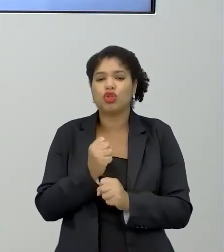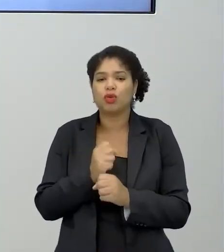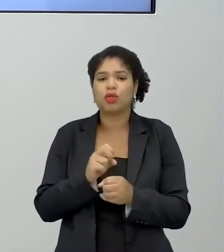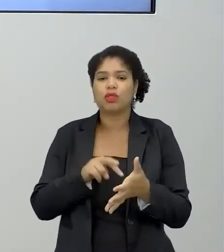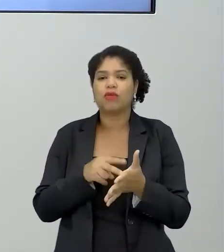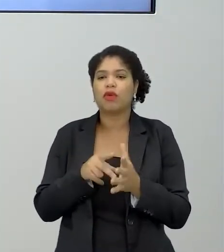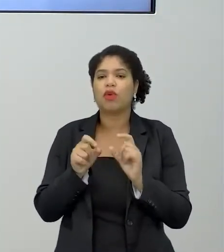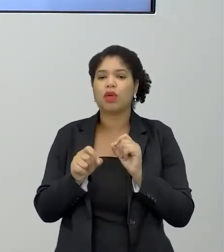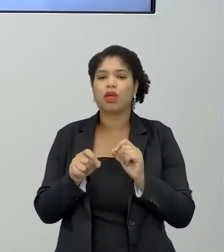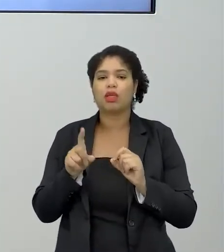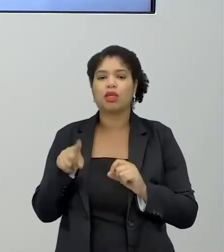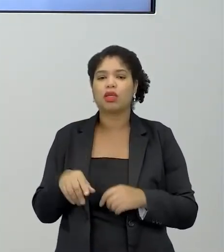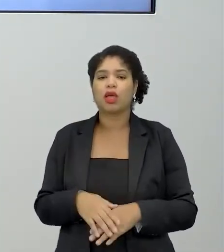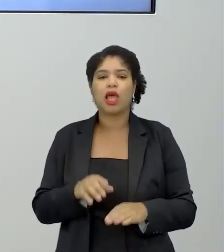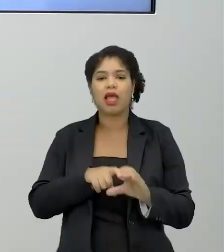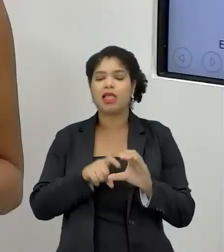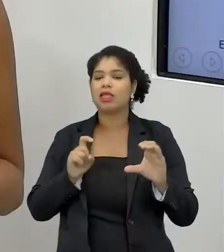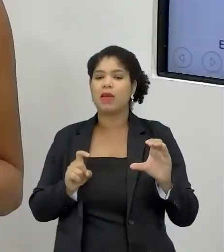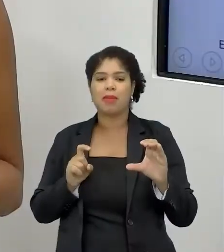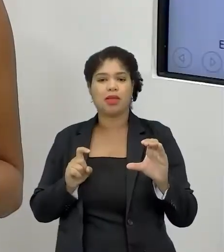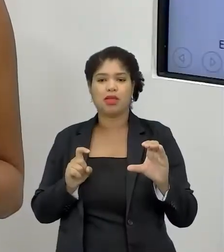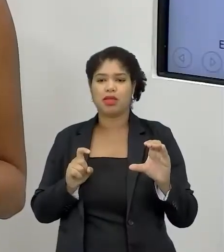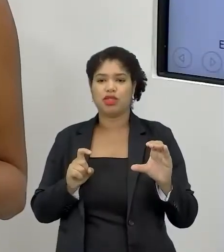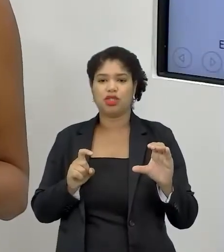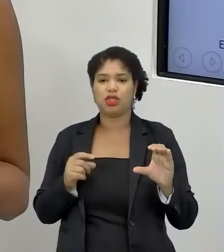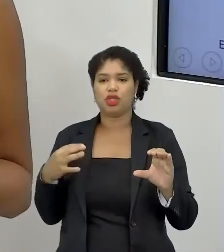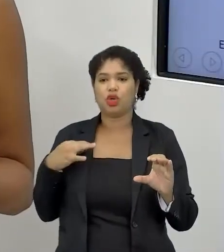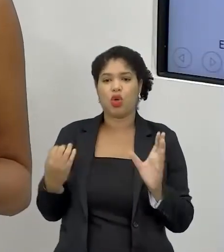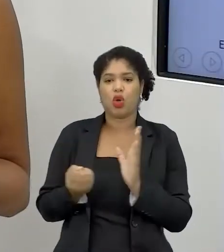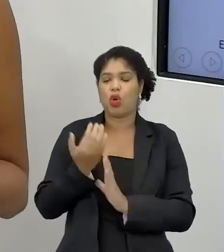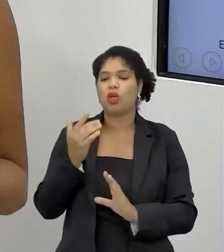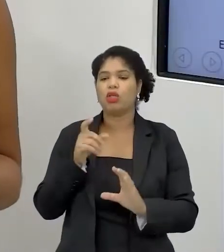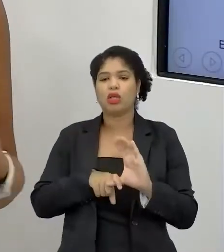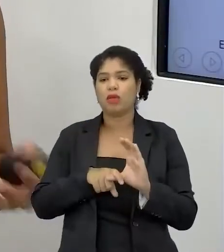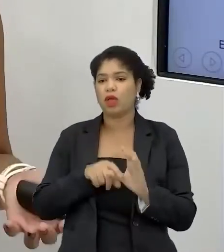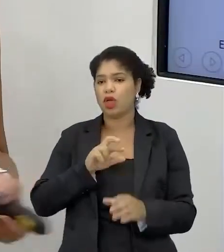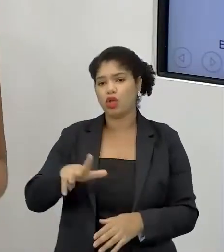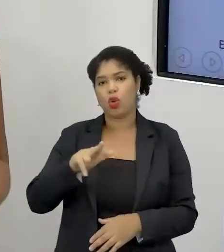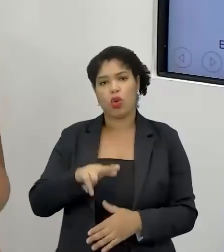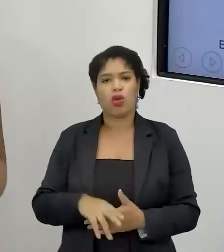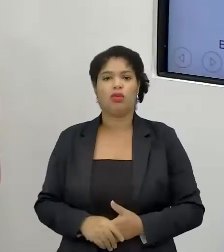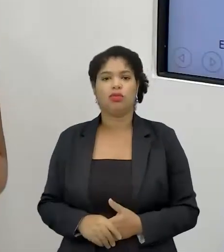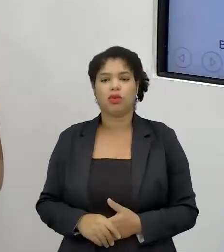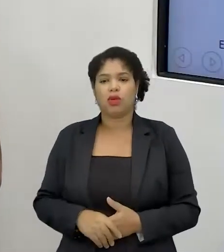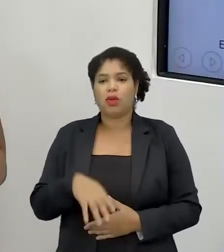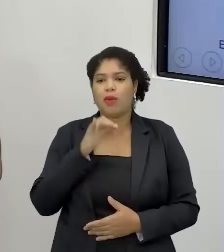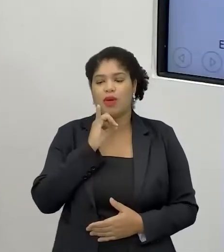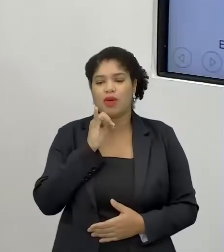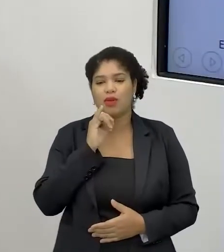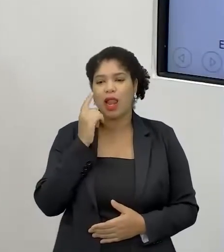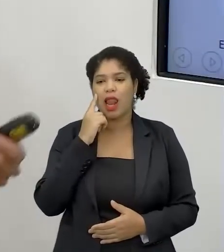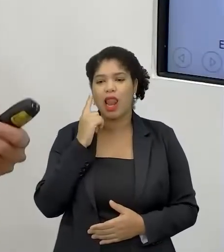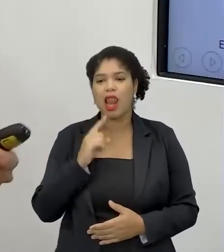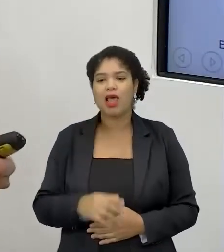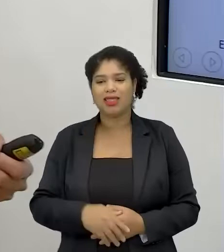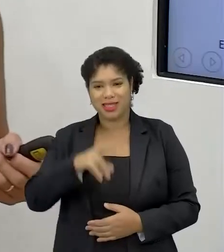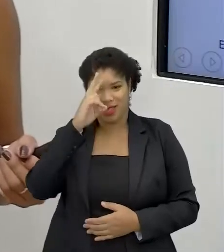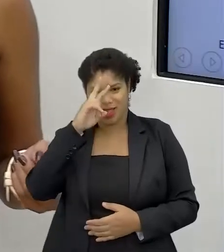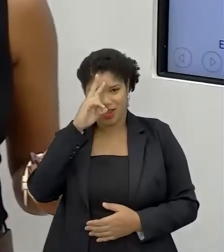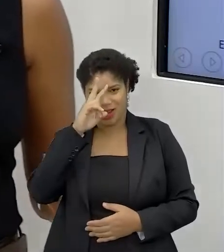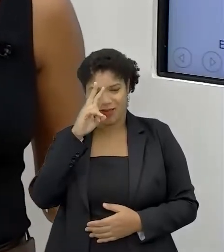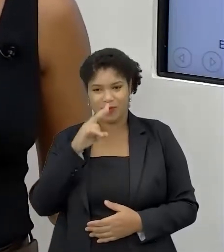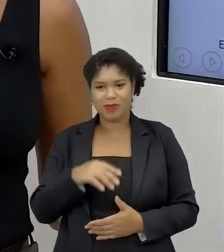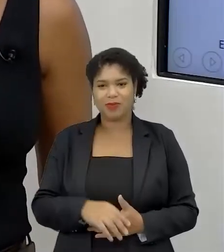que ele é independente. Ele não depende do número de camisetas, né? Que nem a posição inicial lá da bolinha, quando eu estava jogando,